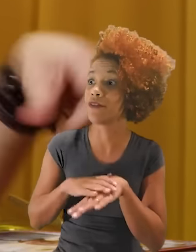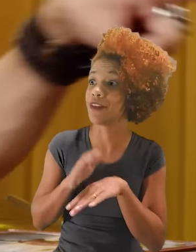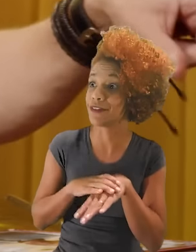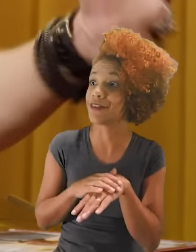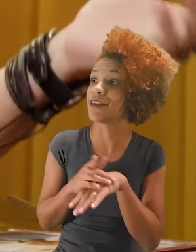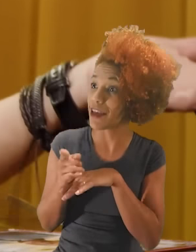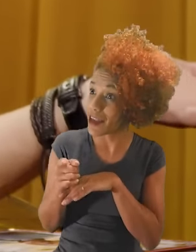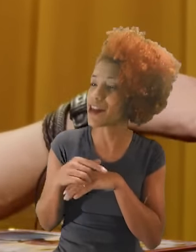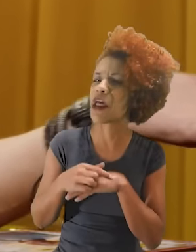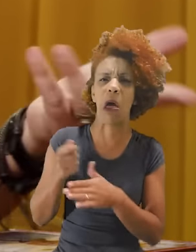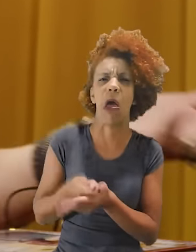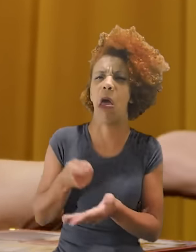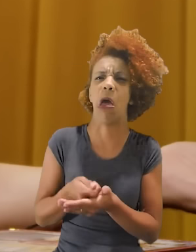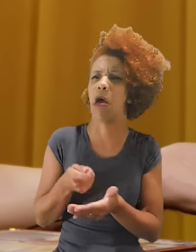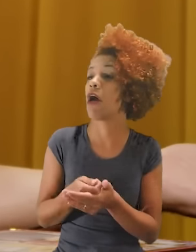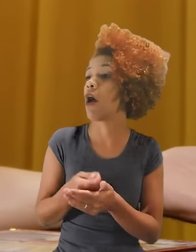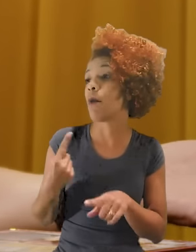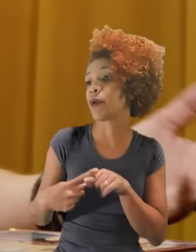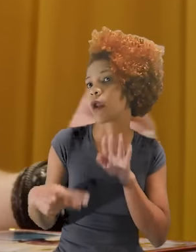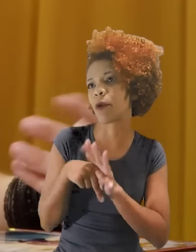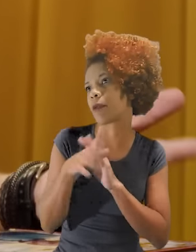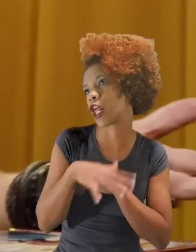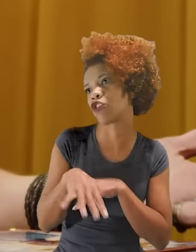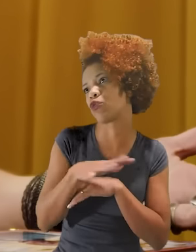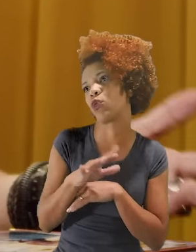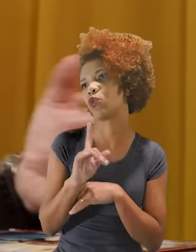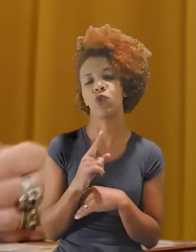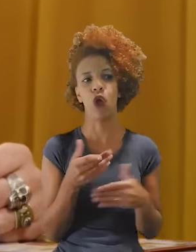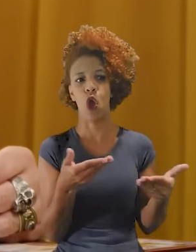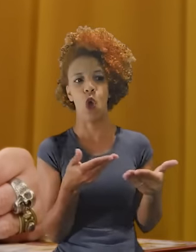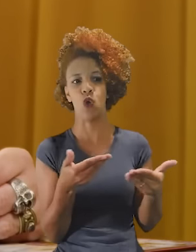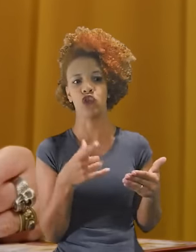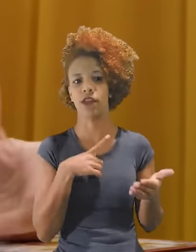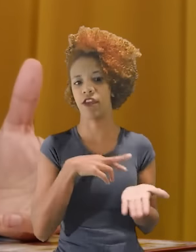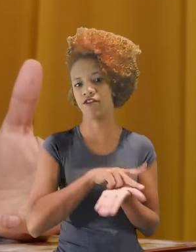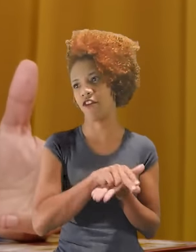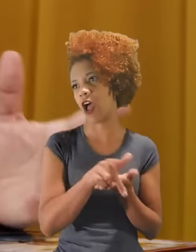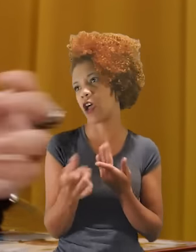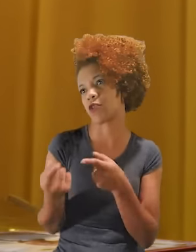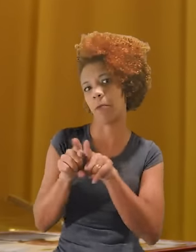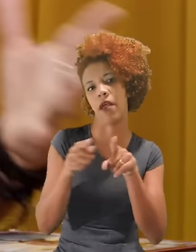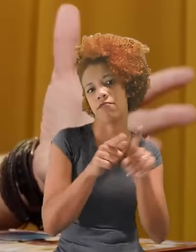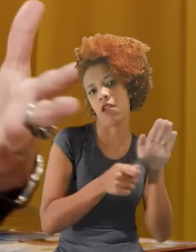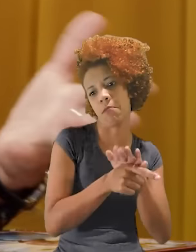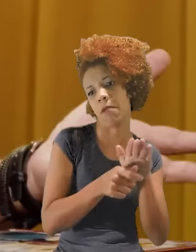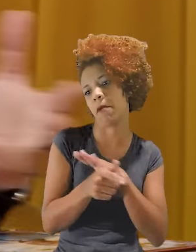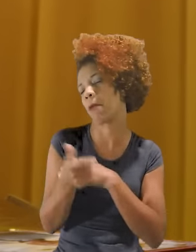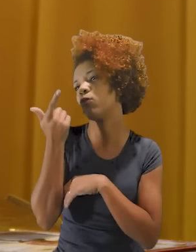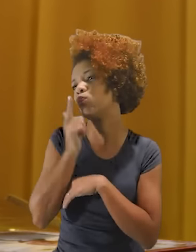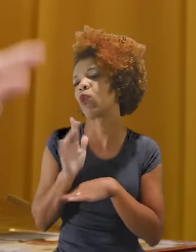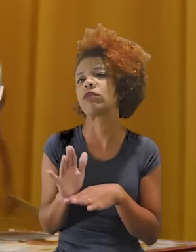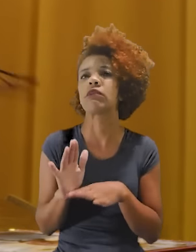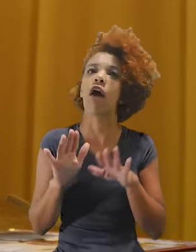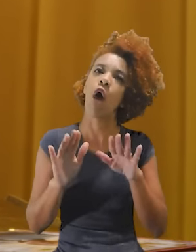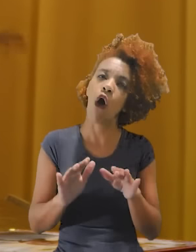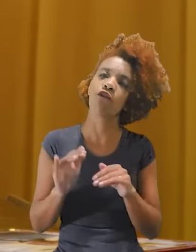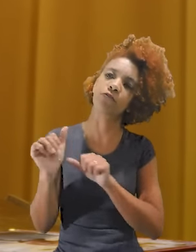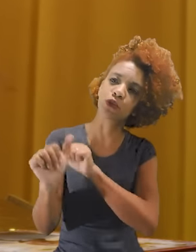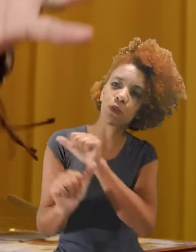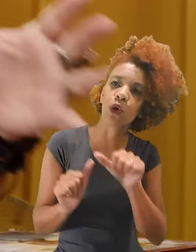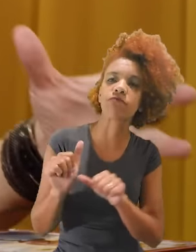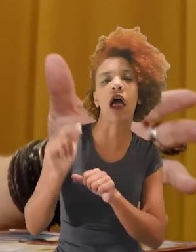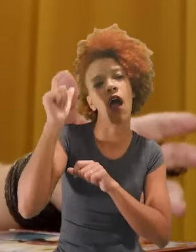O pior é que ele era birrento mesmo, porque ele era o dono de tudo, cara. Assim, então não era que nem hoje, que você tem uma porrada de acionistas e o cara não consegue, de repente, olha, vamos